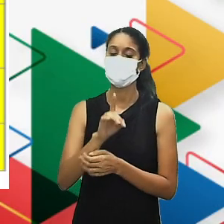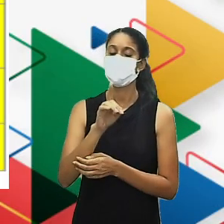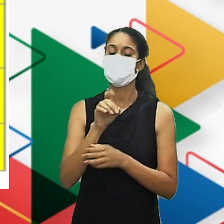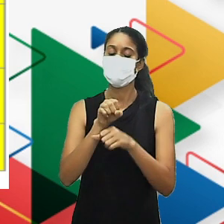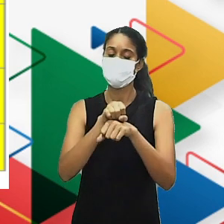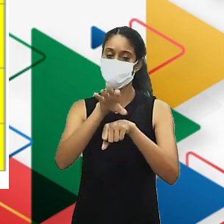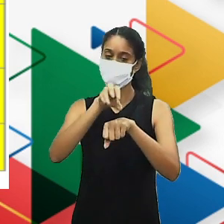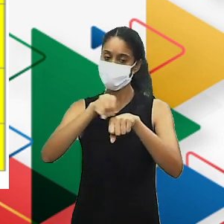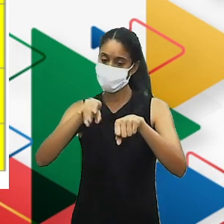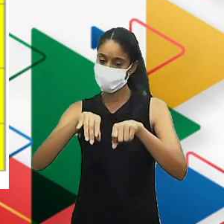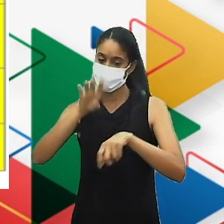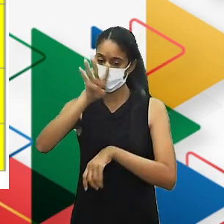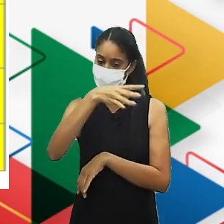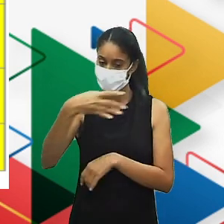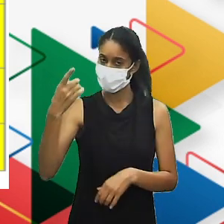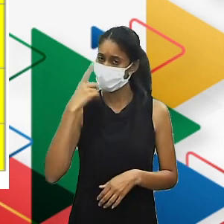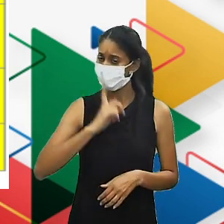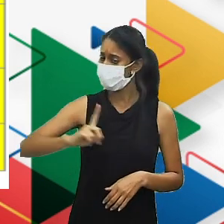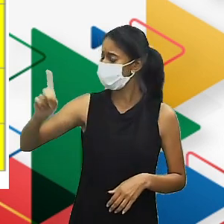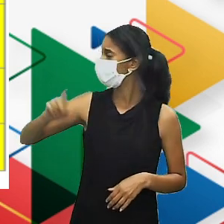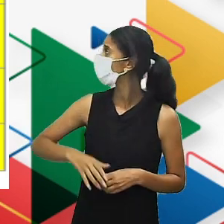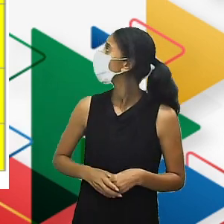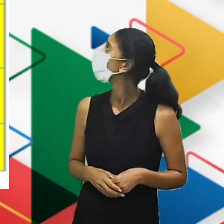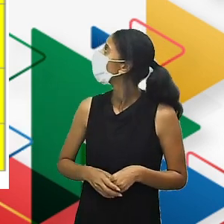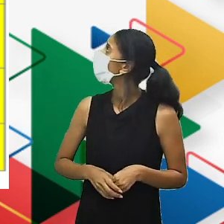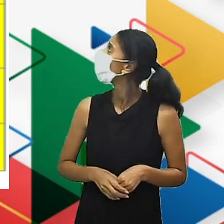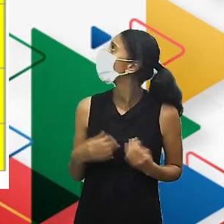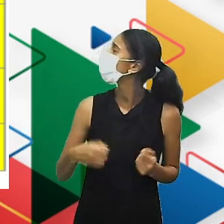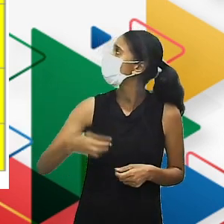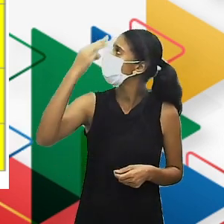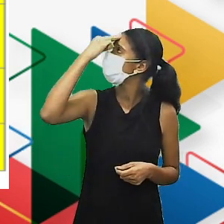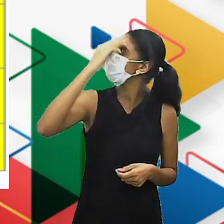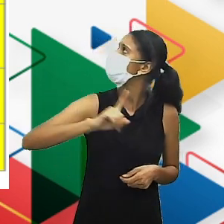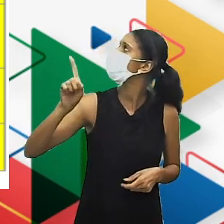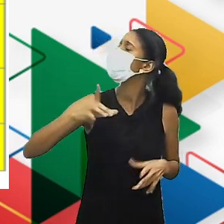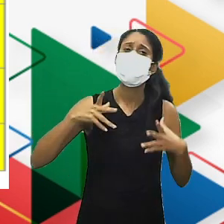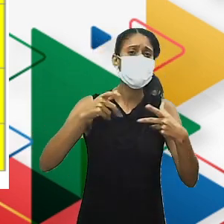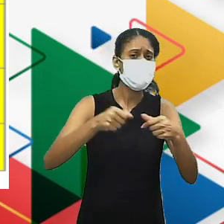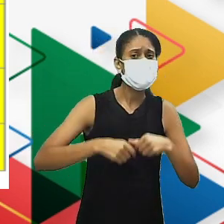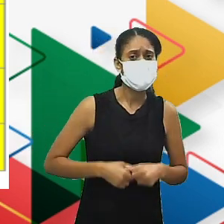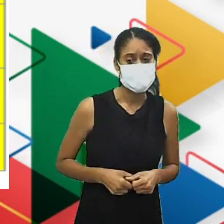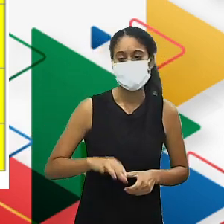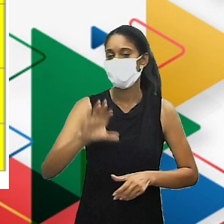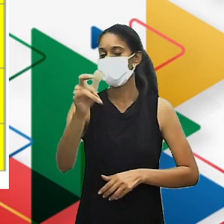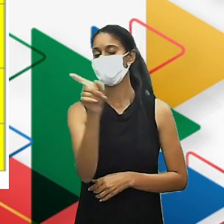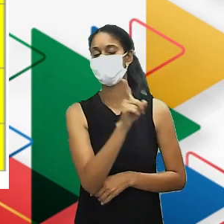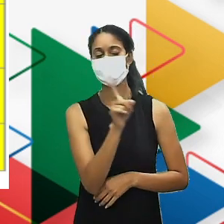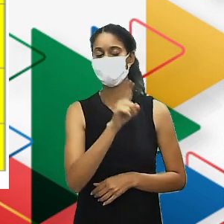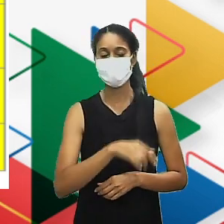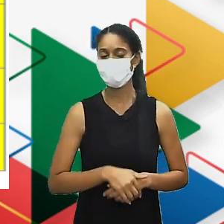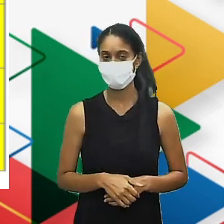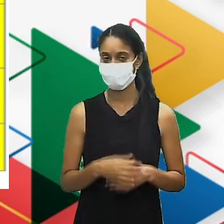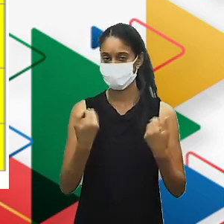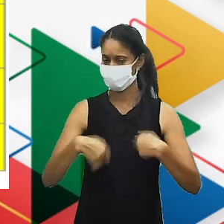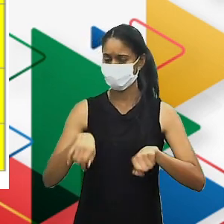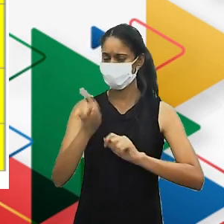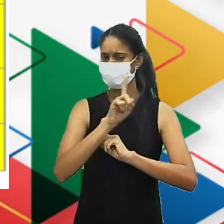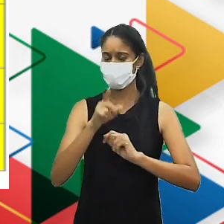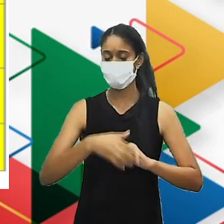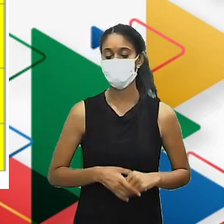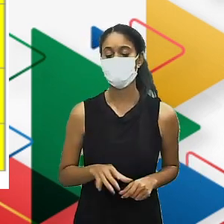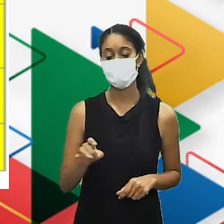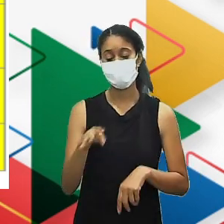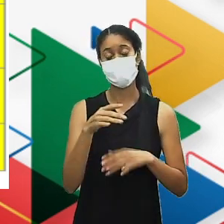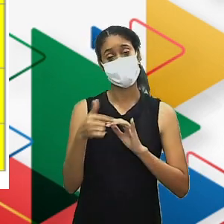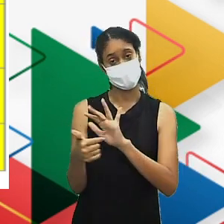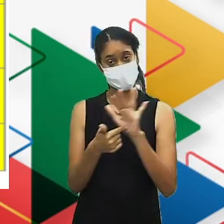nessa tabela. Vixe Maria, eu vou ter que decorar isso tudinho, Lardião. Claro que não, bebê. Precisa não. Isso aí é só para